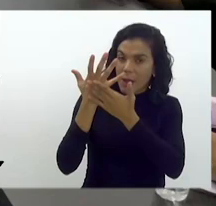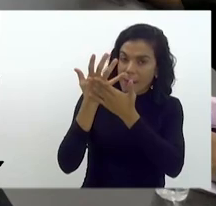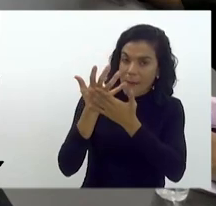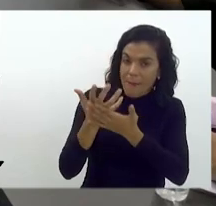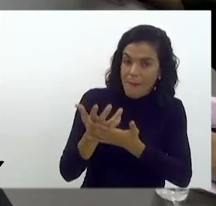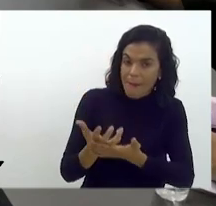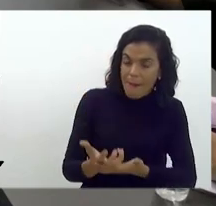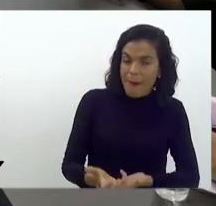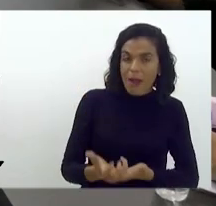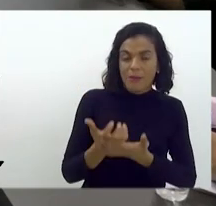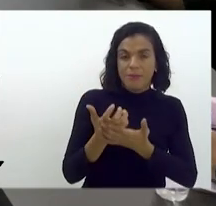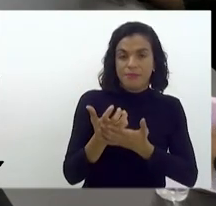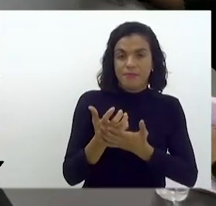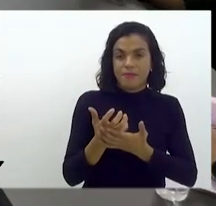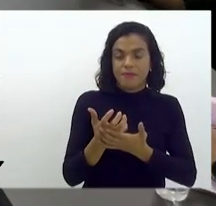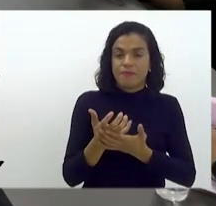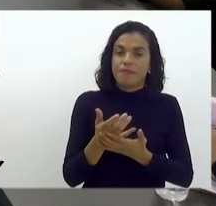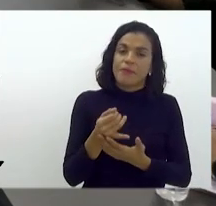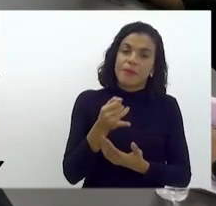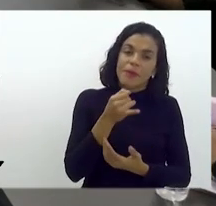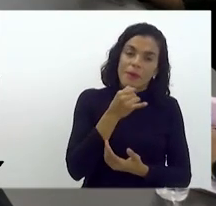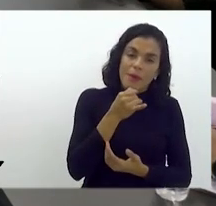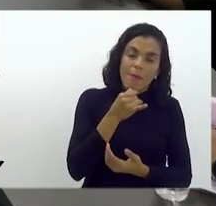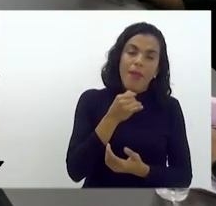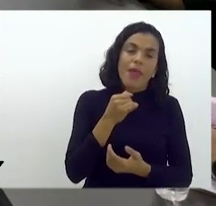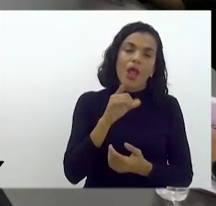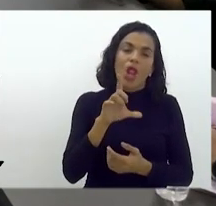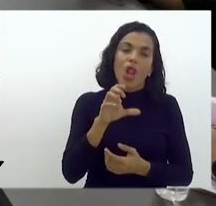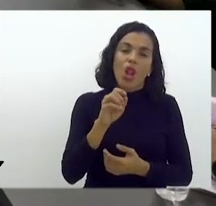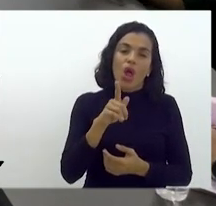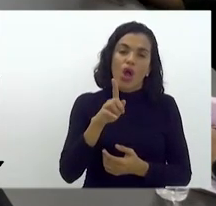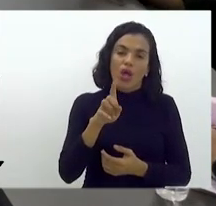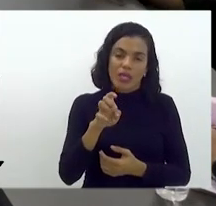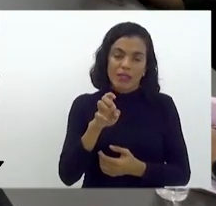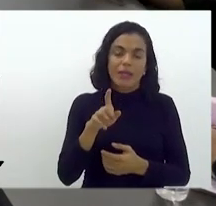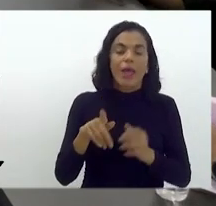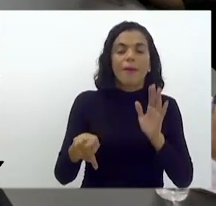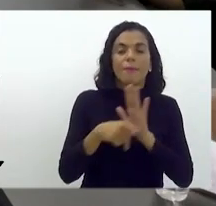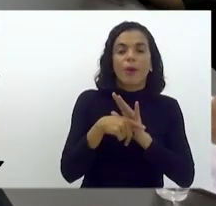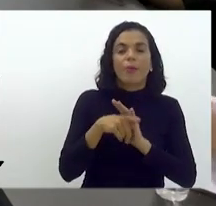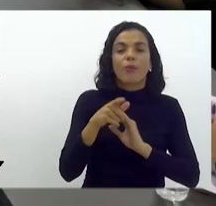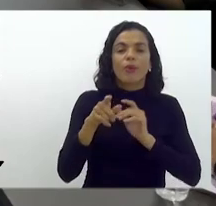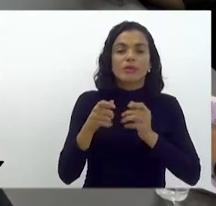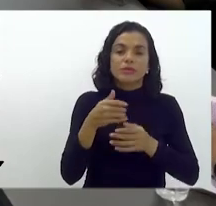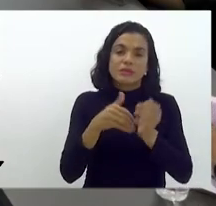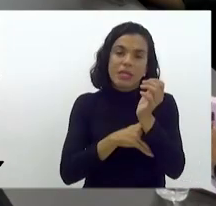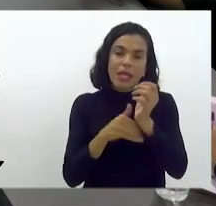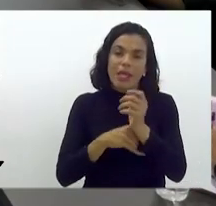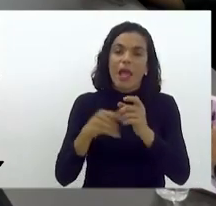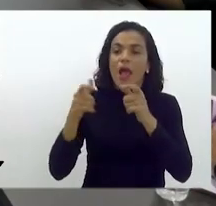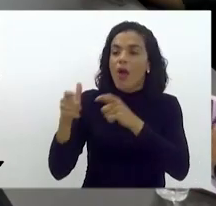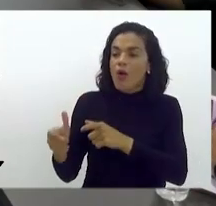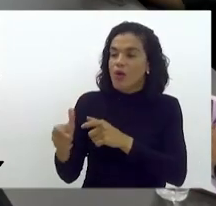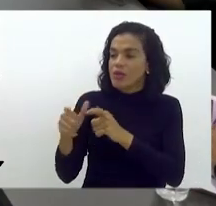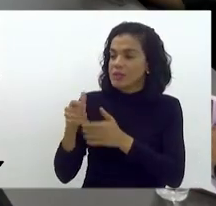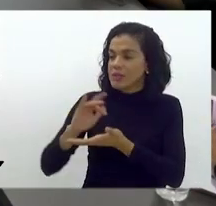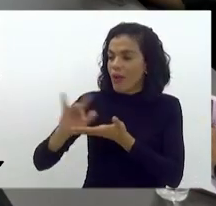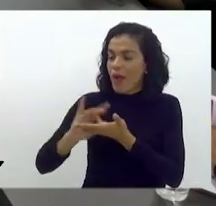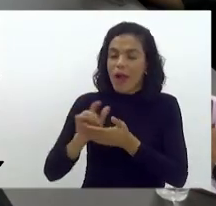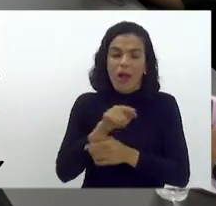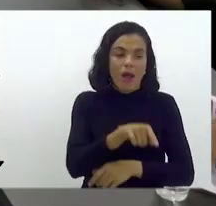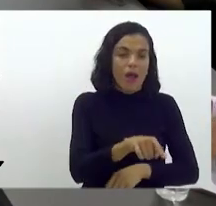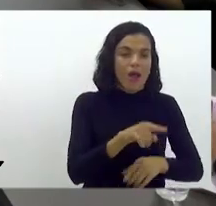de logs que a gente chama que é uma questão mais técnica da parte de conexões pra gente chegar na autoria